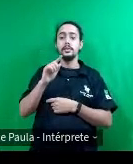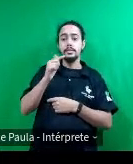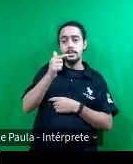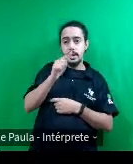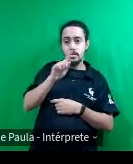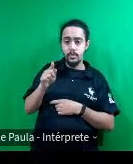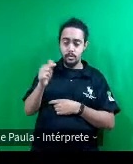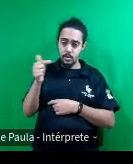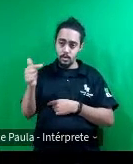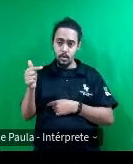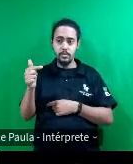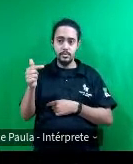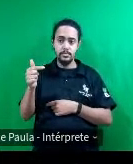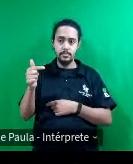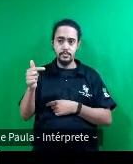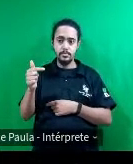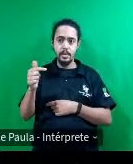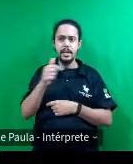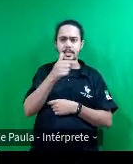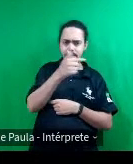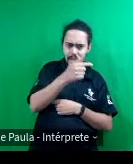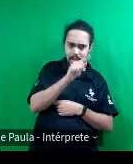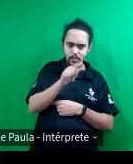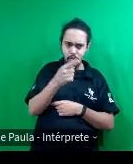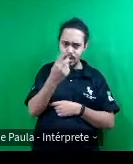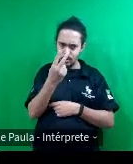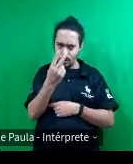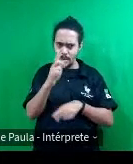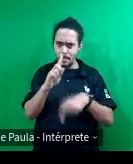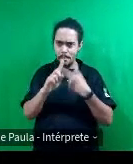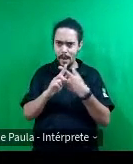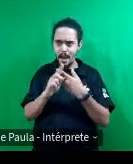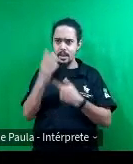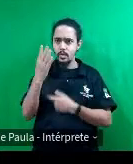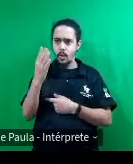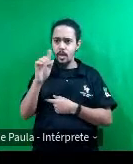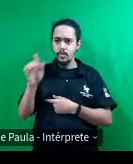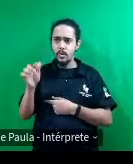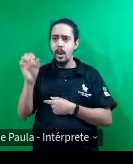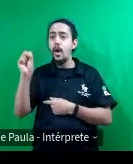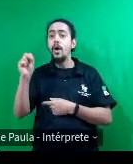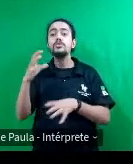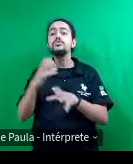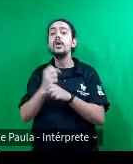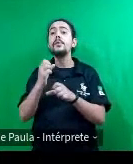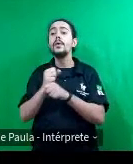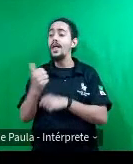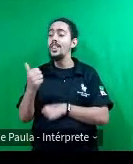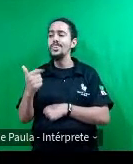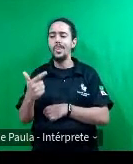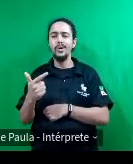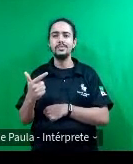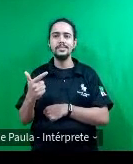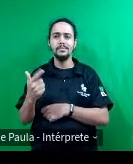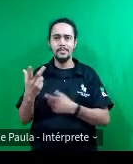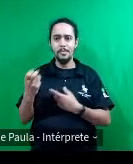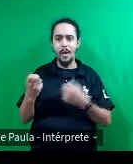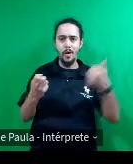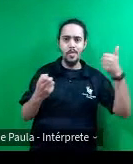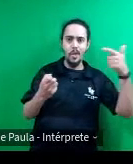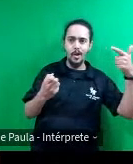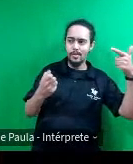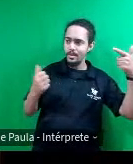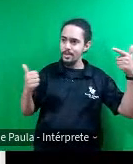se somado com 4,8 vai ser igual a 12 amperes. Não poderia ser diferente. Tá? Então, eu já descobri dos 2